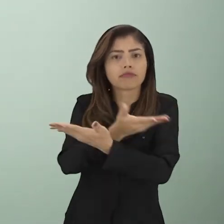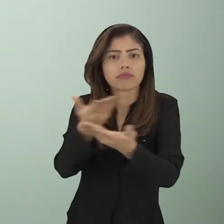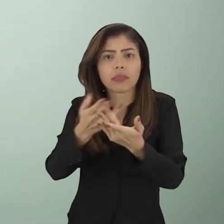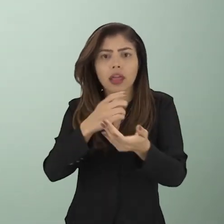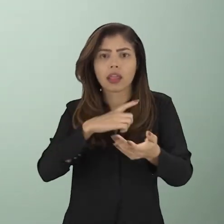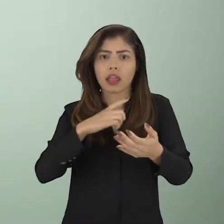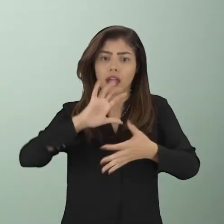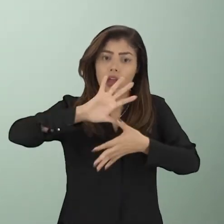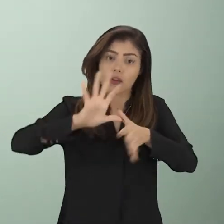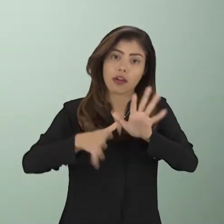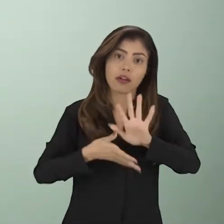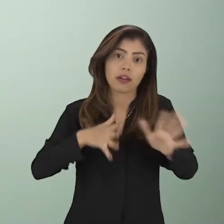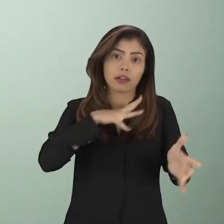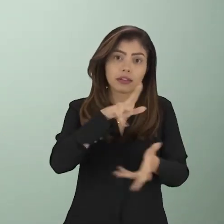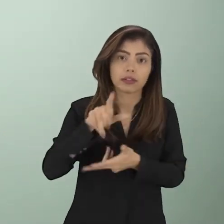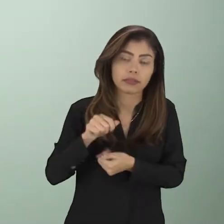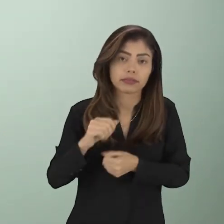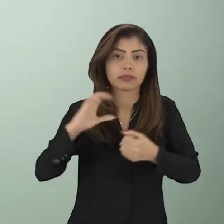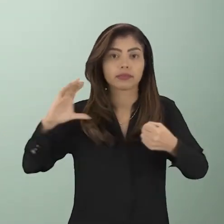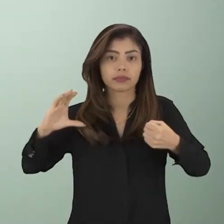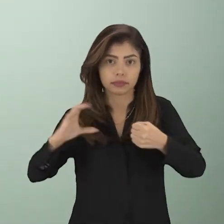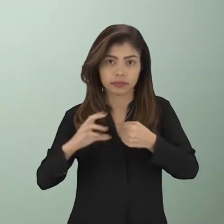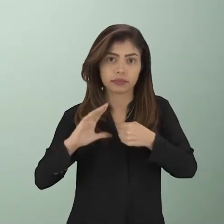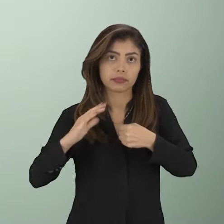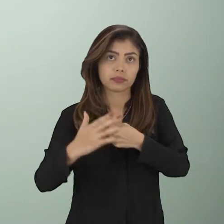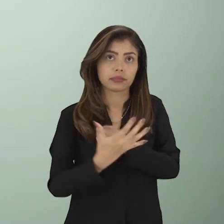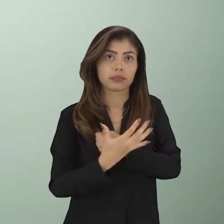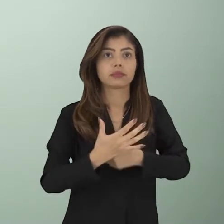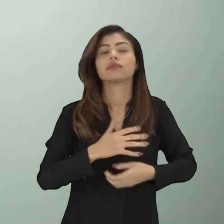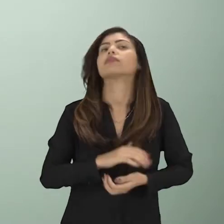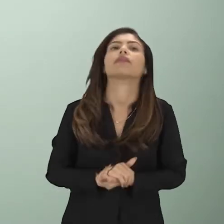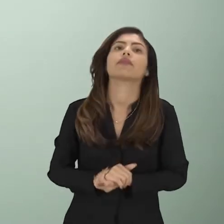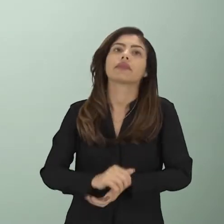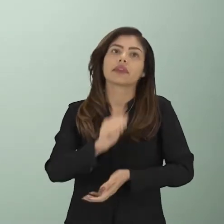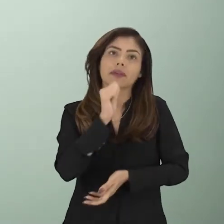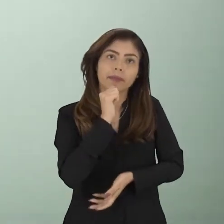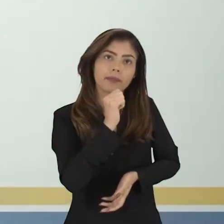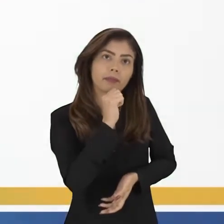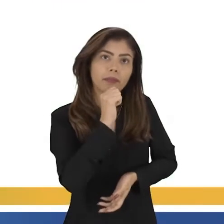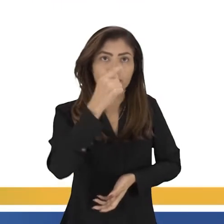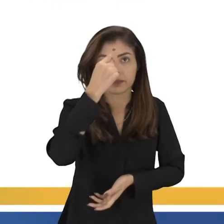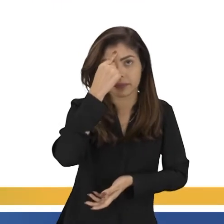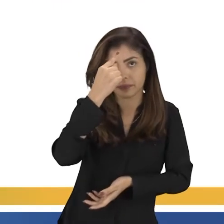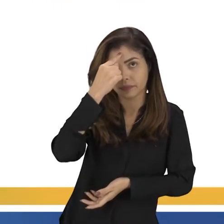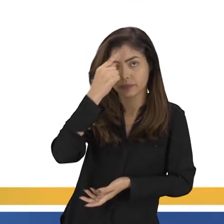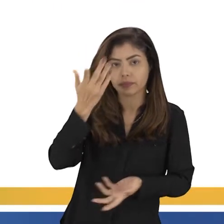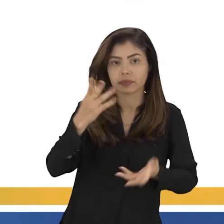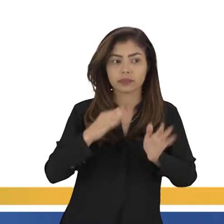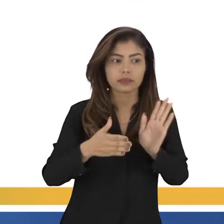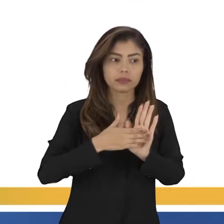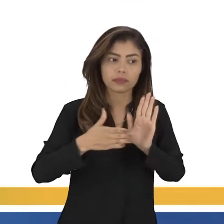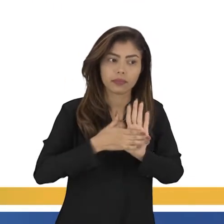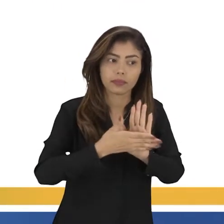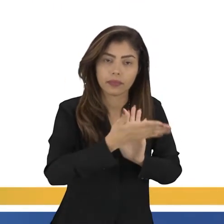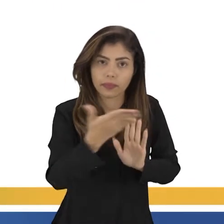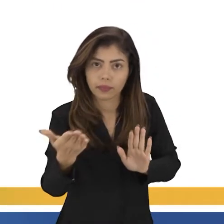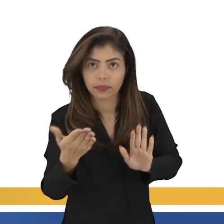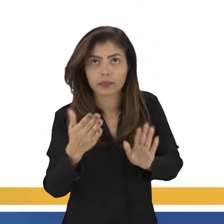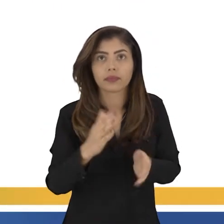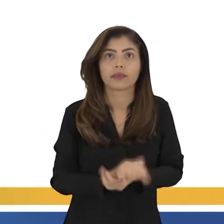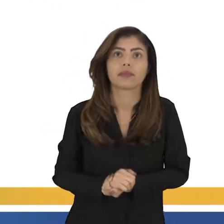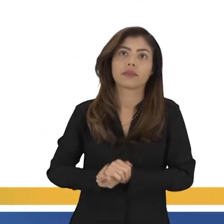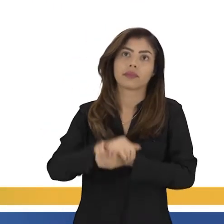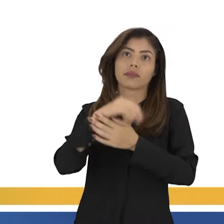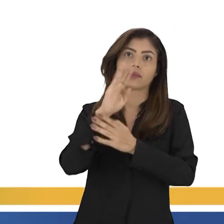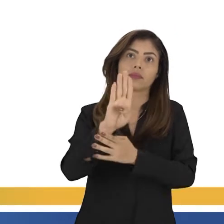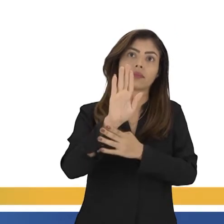a com a pandemia de coronavírus. Ainda sobre a inteligência artificial, eu indico para vocês a série